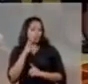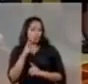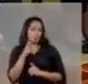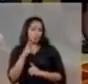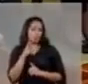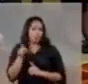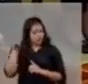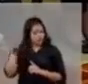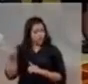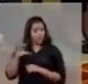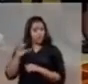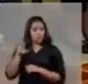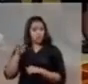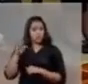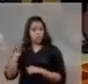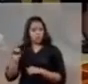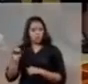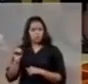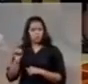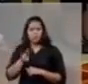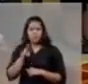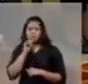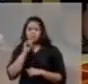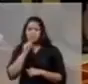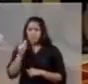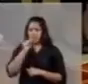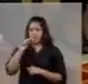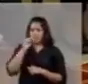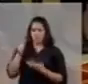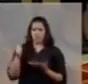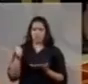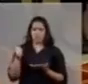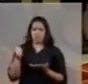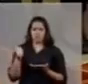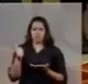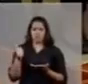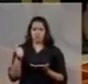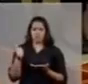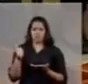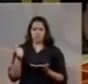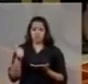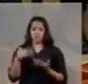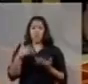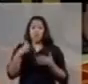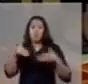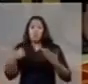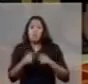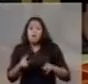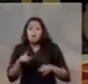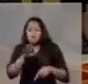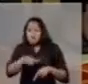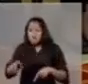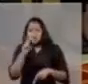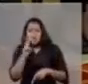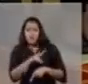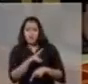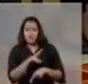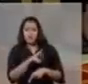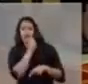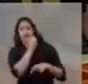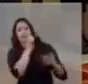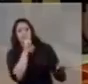naquelas liturgias que utilizam bebida alcoólica pública na presença de crianças. É este mesmo respeito que as